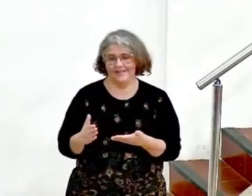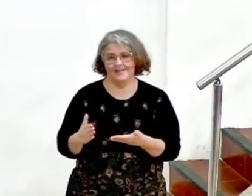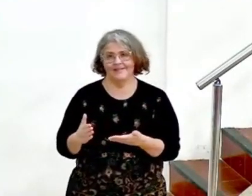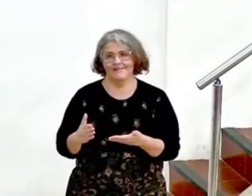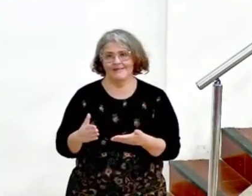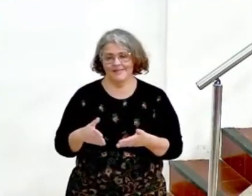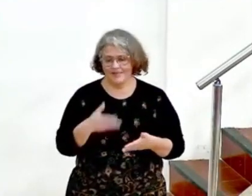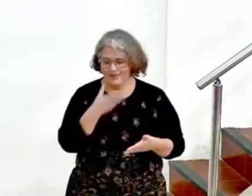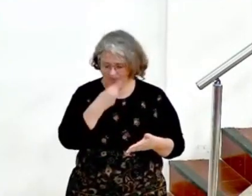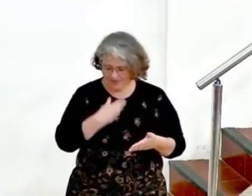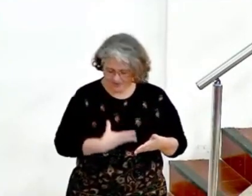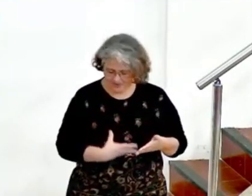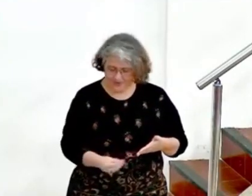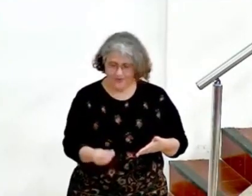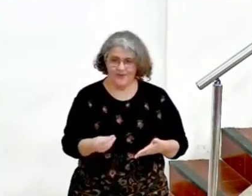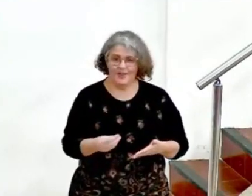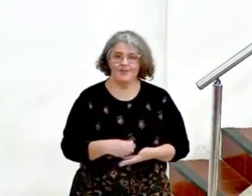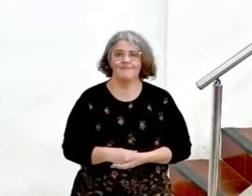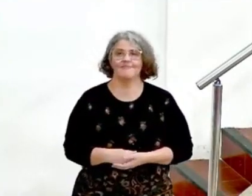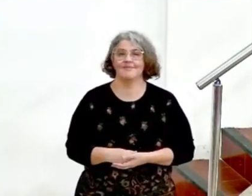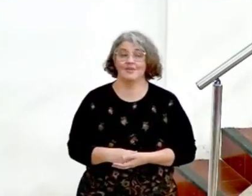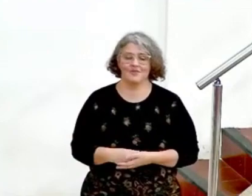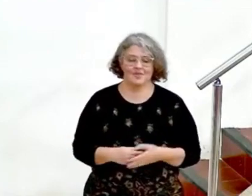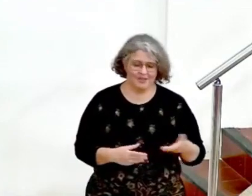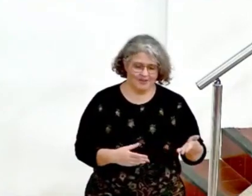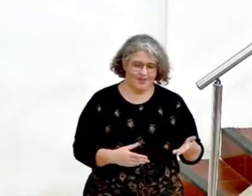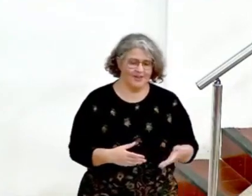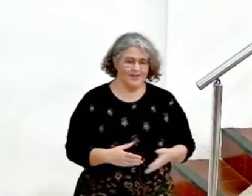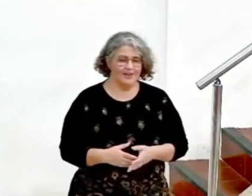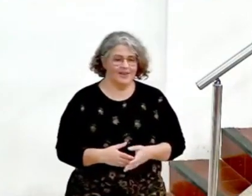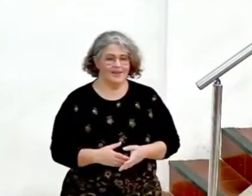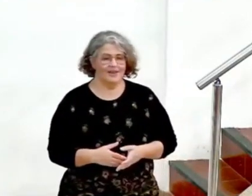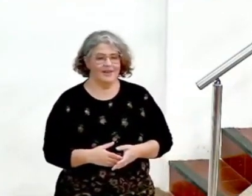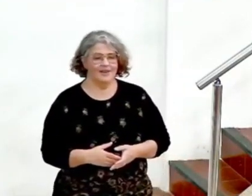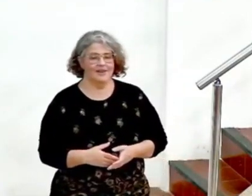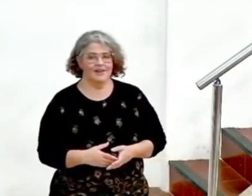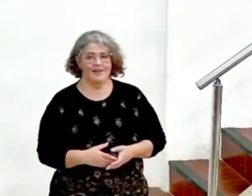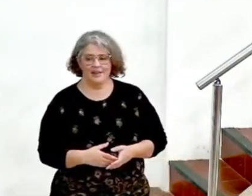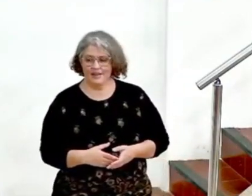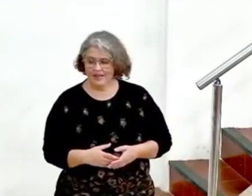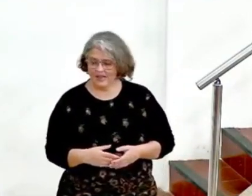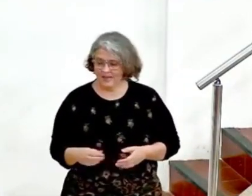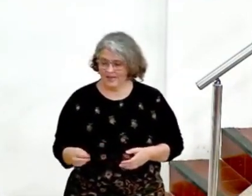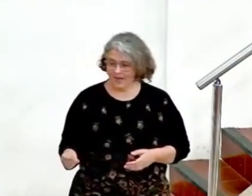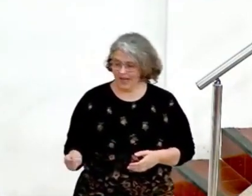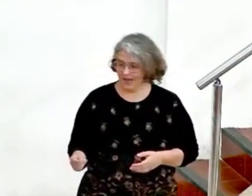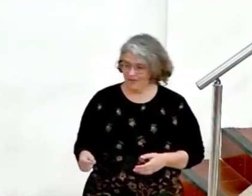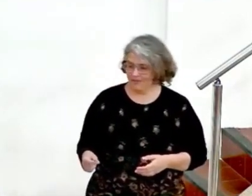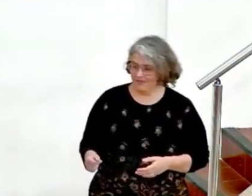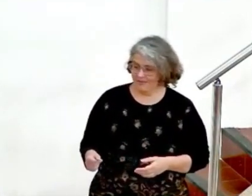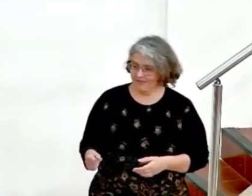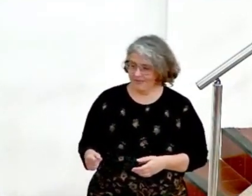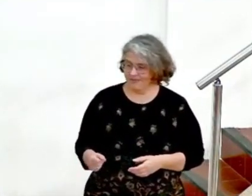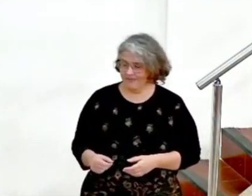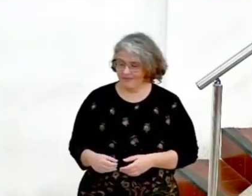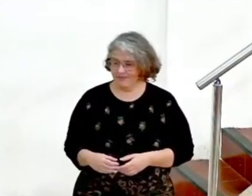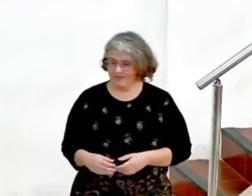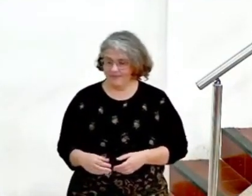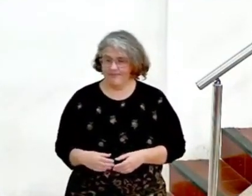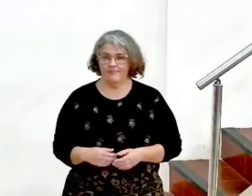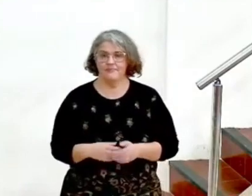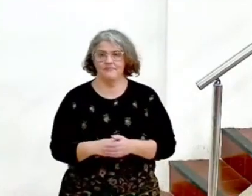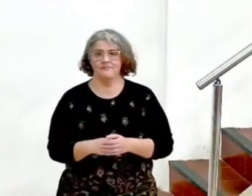Isaac, seu filho. Agora, em segundo lugar, o texto vai nos chamar a atenção para esse riso de